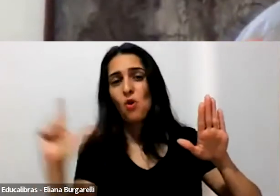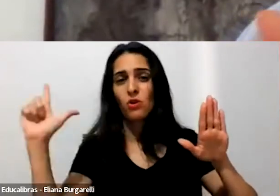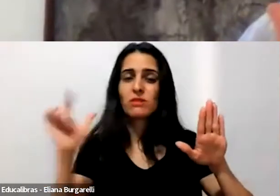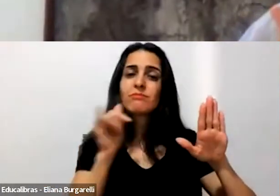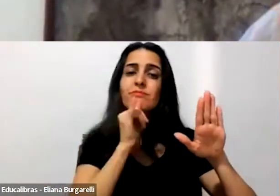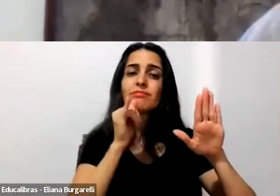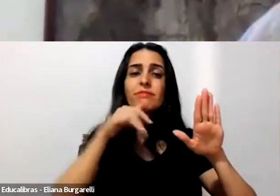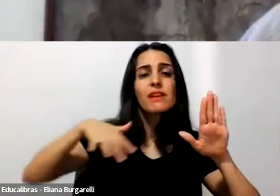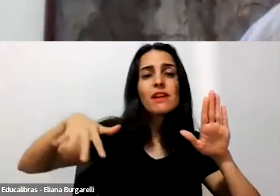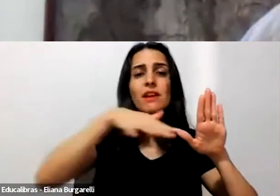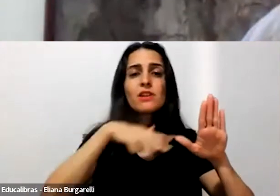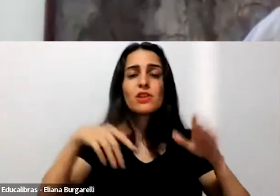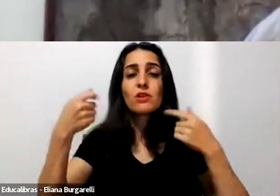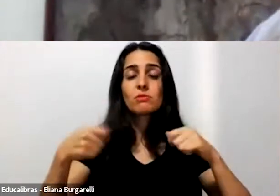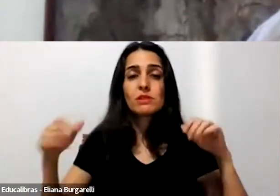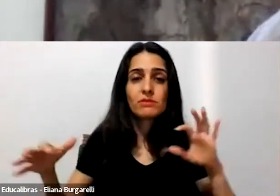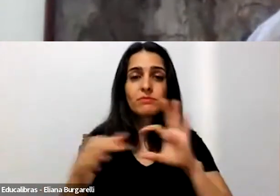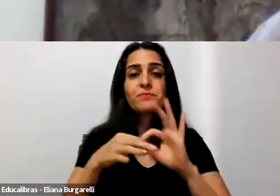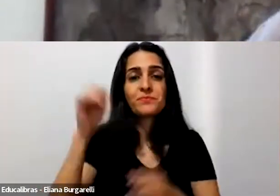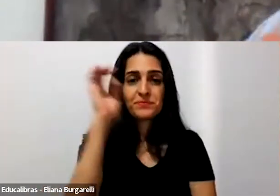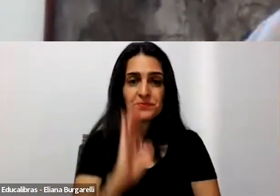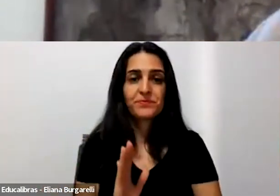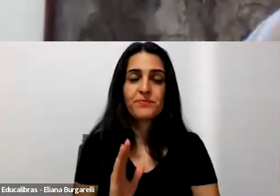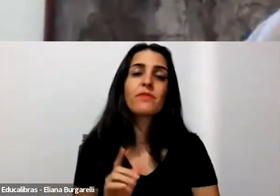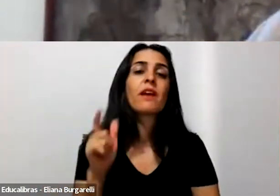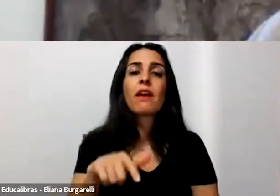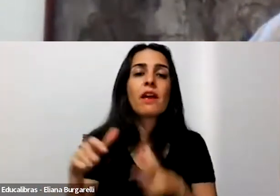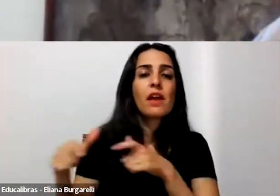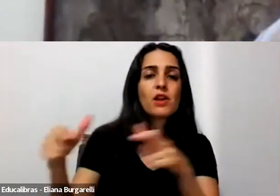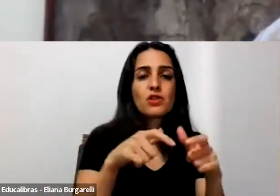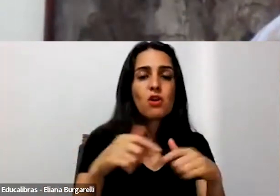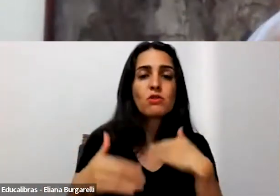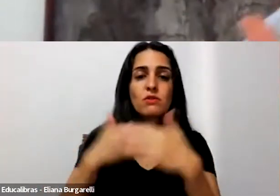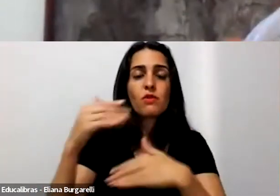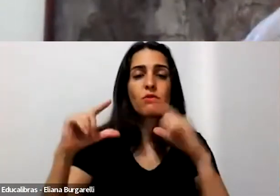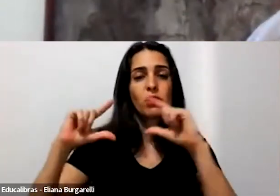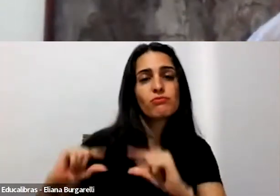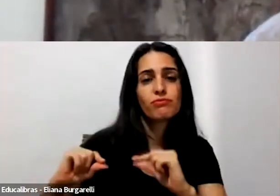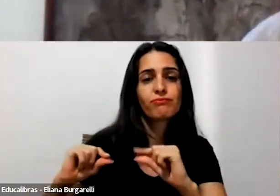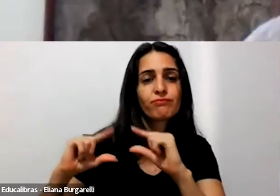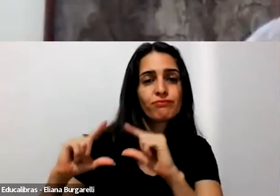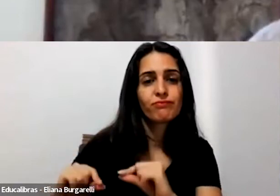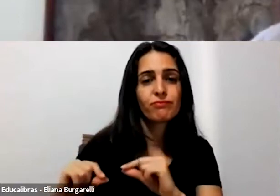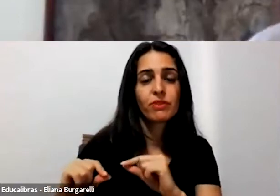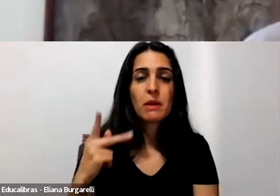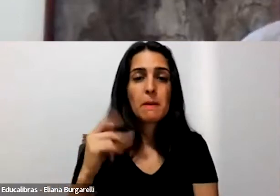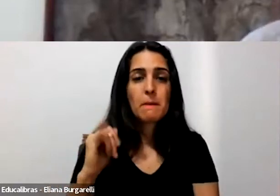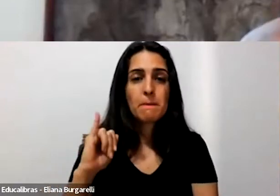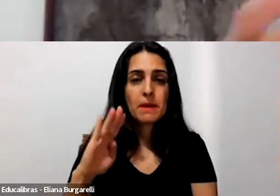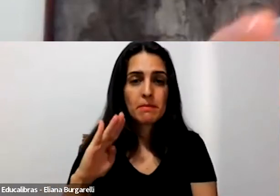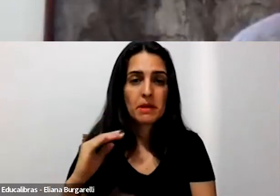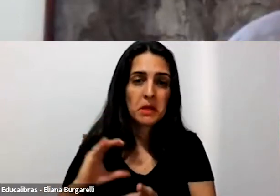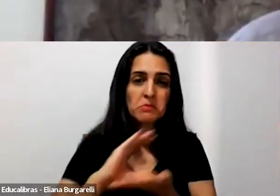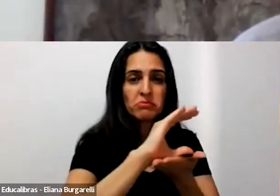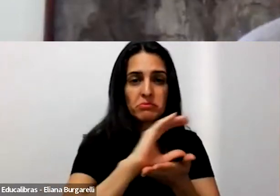que precisa se integrar ao país. Hoje, a região tem os menores índices de desenvolvimento humano do Brasil, a menor contribuição para o PIB, e, portanto, mostra que esse